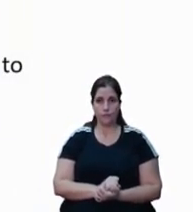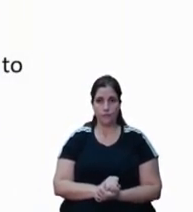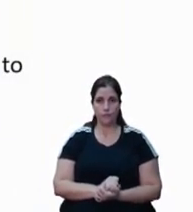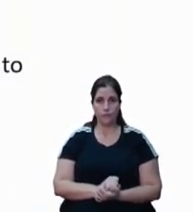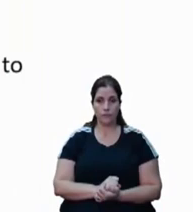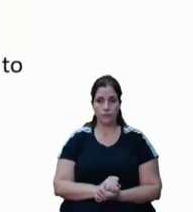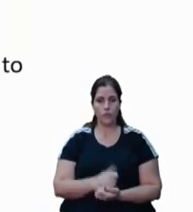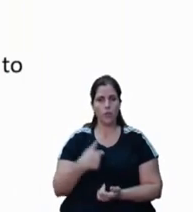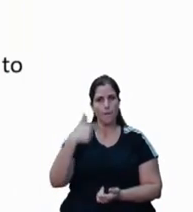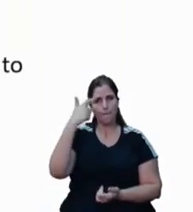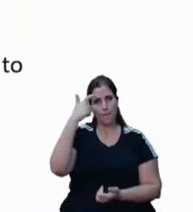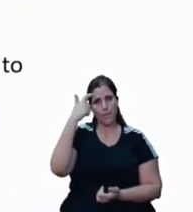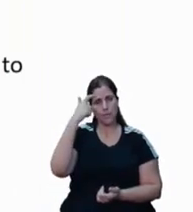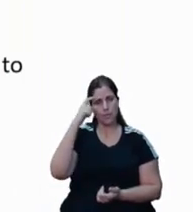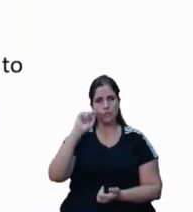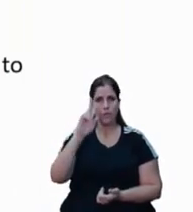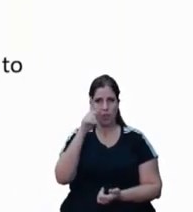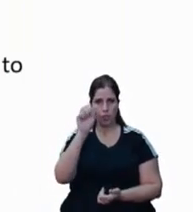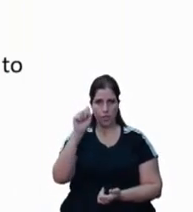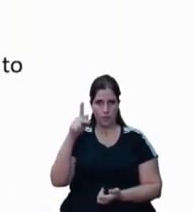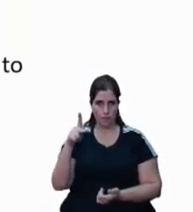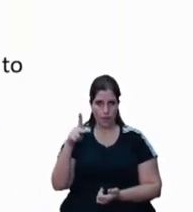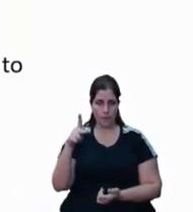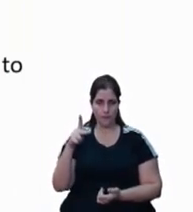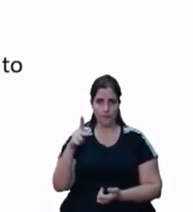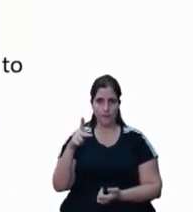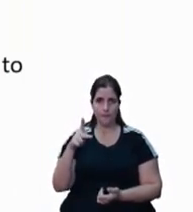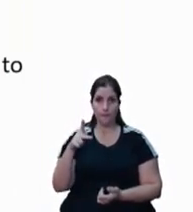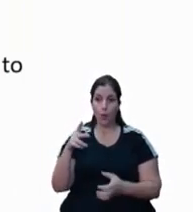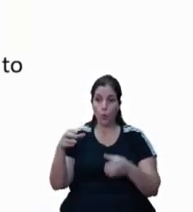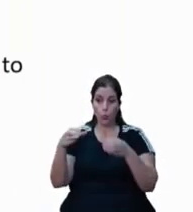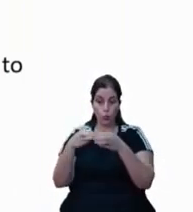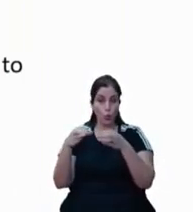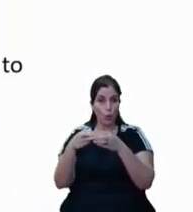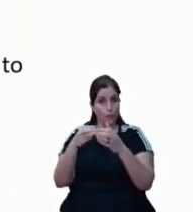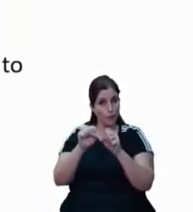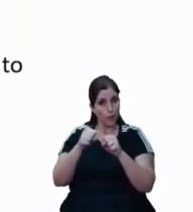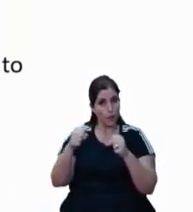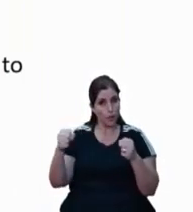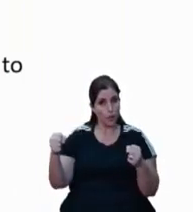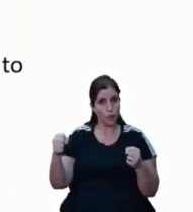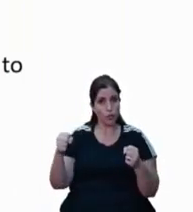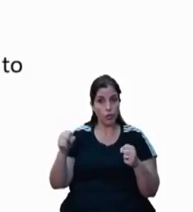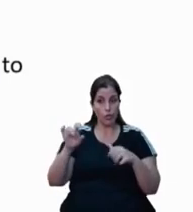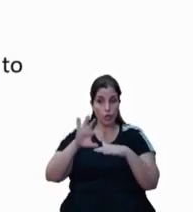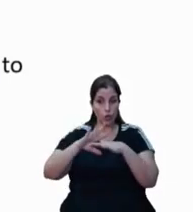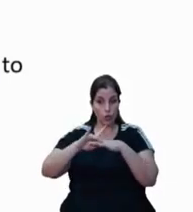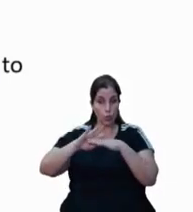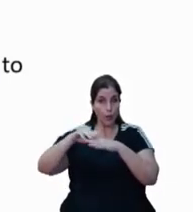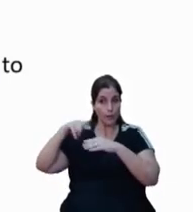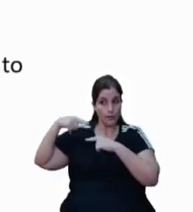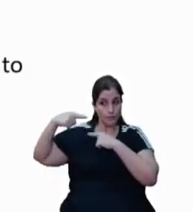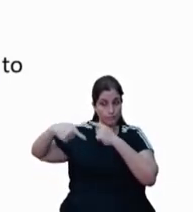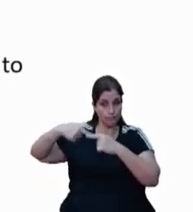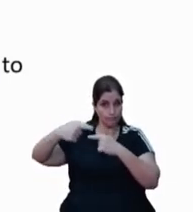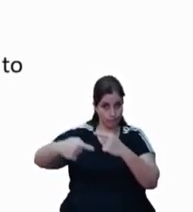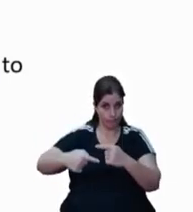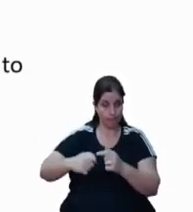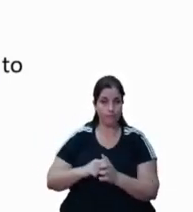Nós pensamos na HSP como um grande grupo de doenças hereditárias. Em